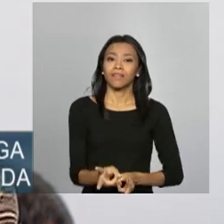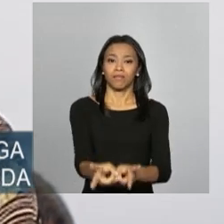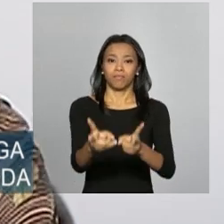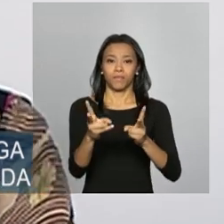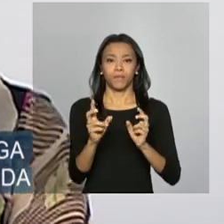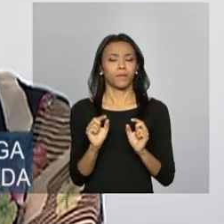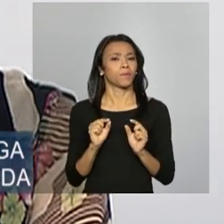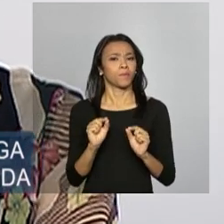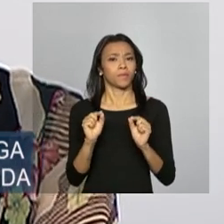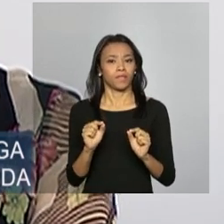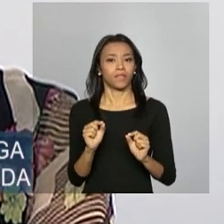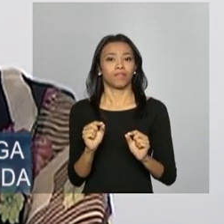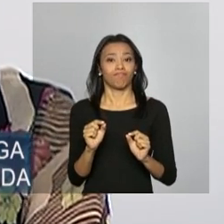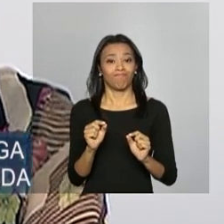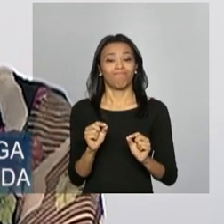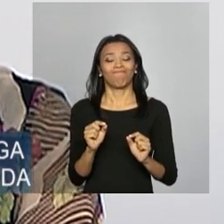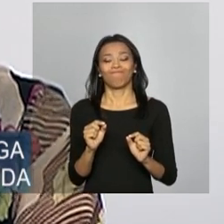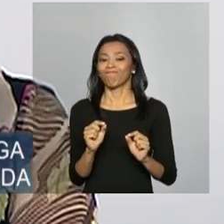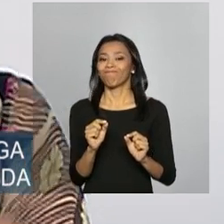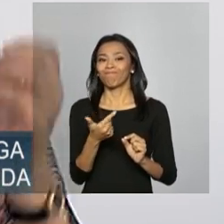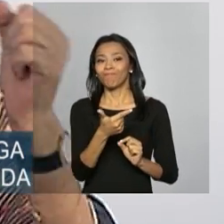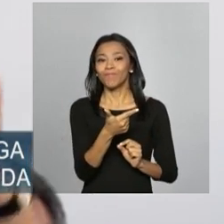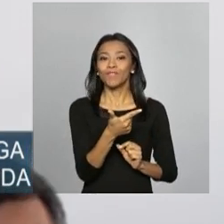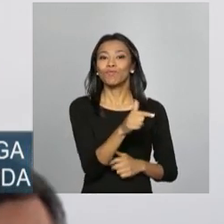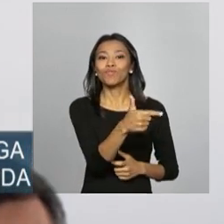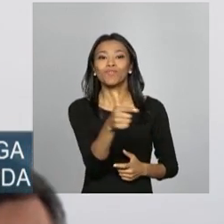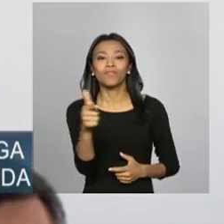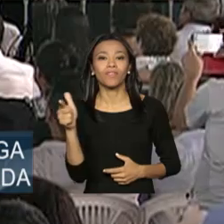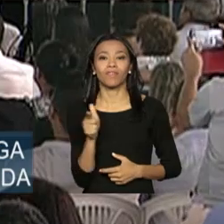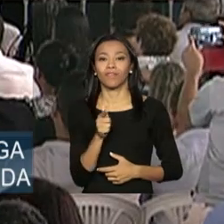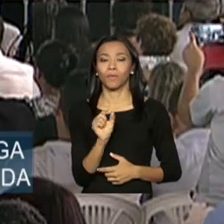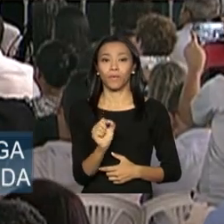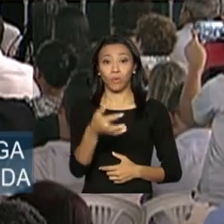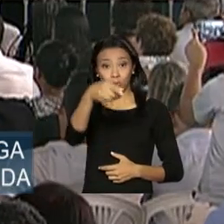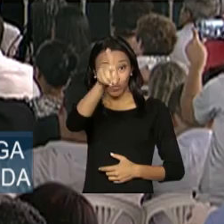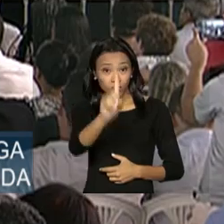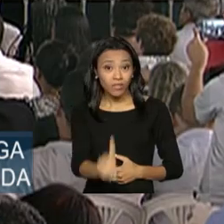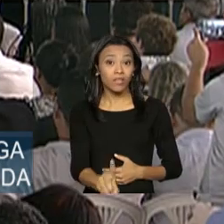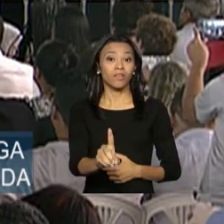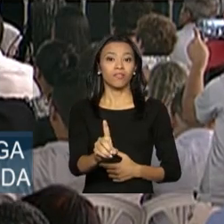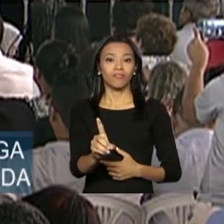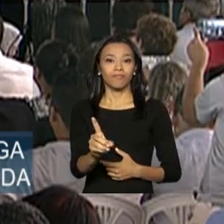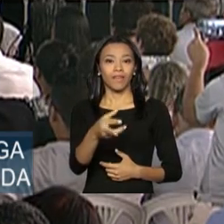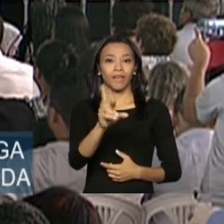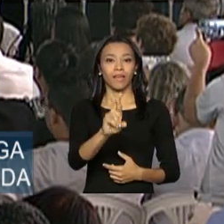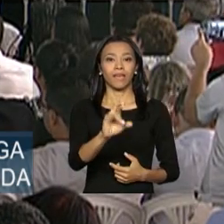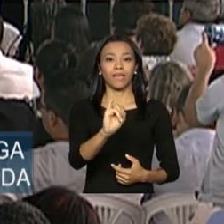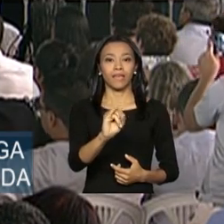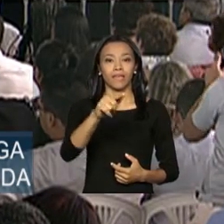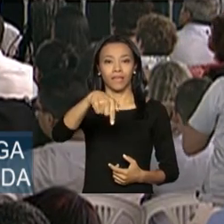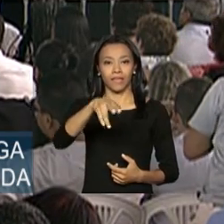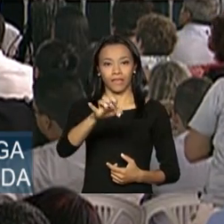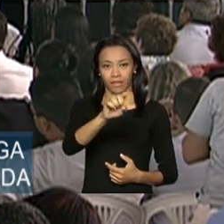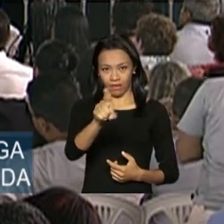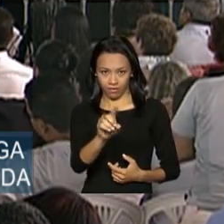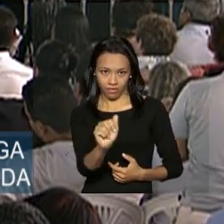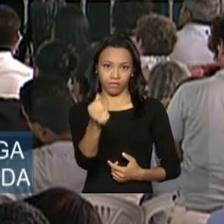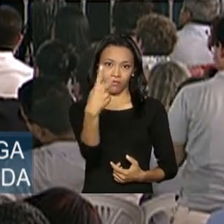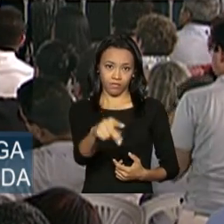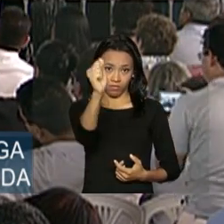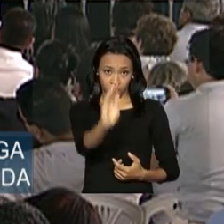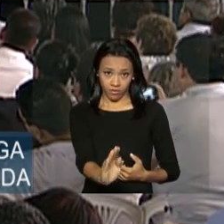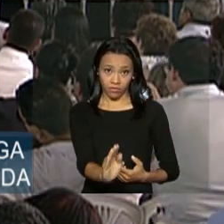mesmo, esteve afastada dos benefícios da riqueza. Esse programa Minha